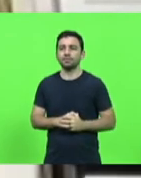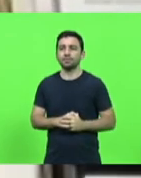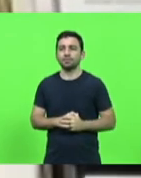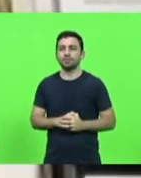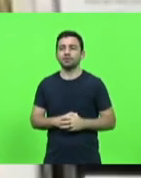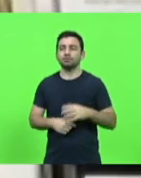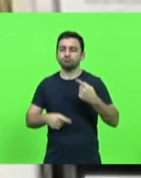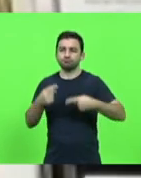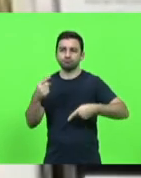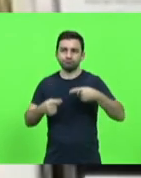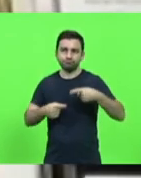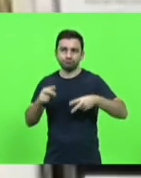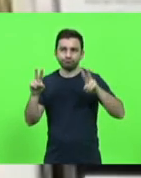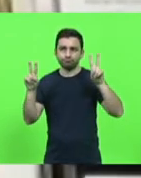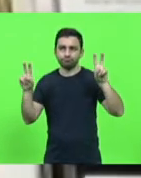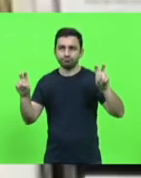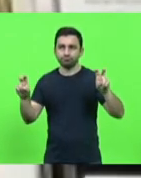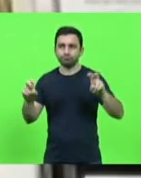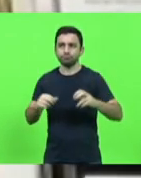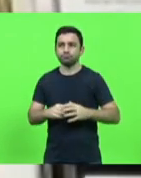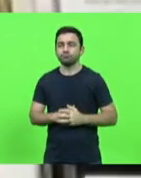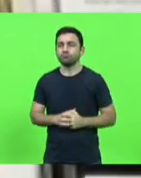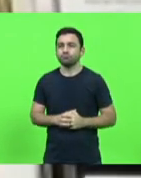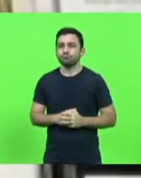sobre esse assunto. Se eu não me engano,